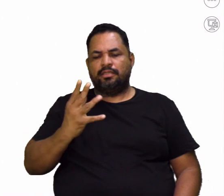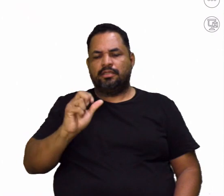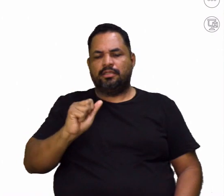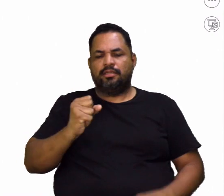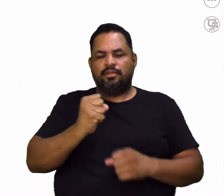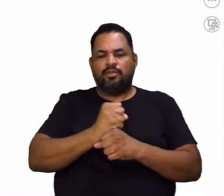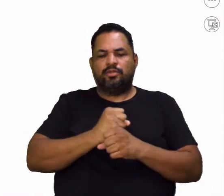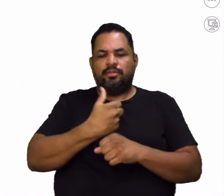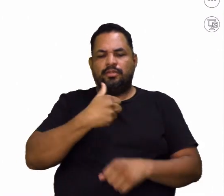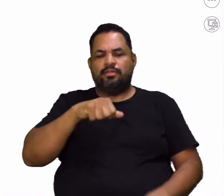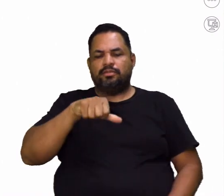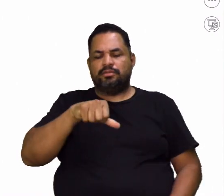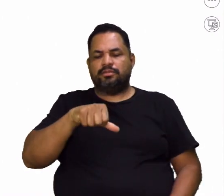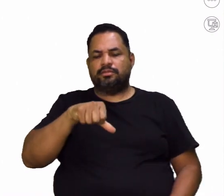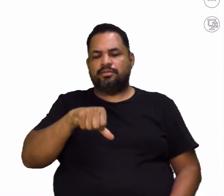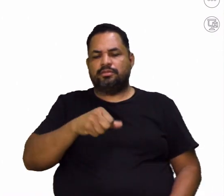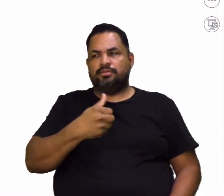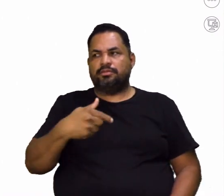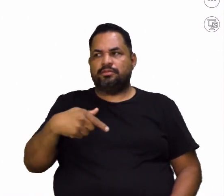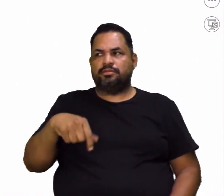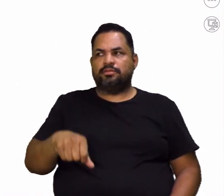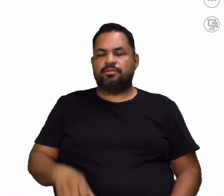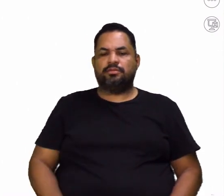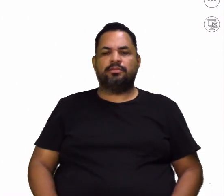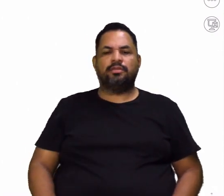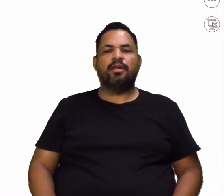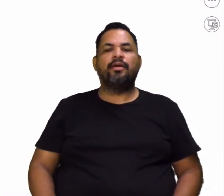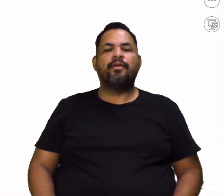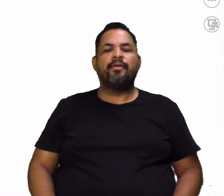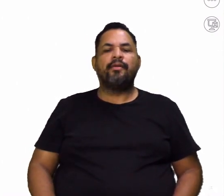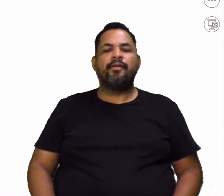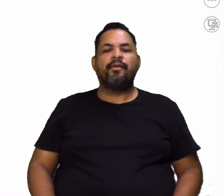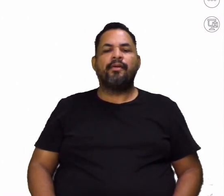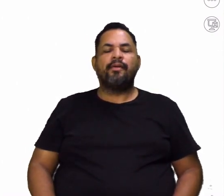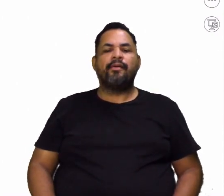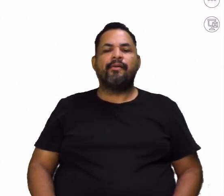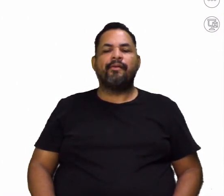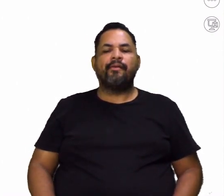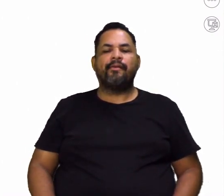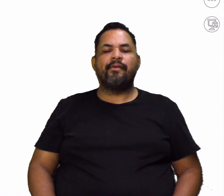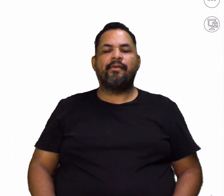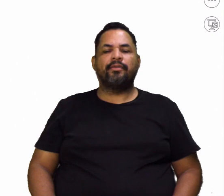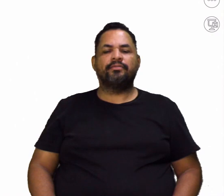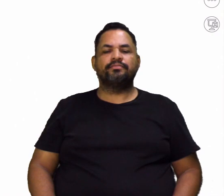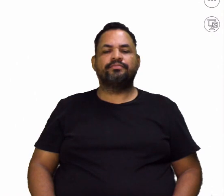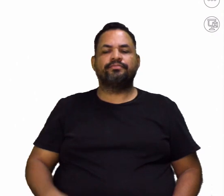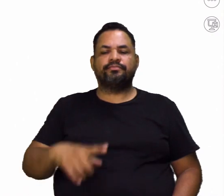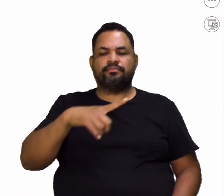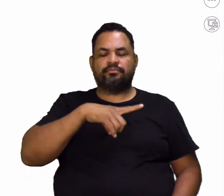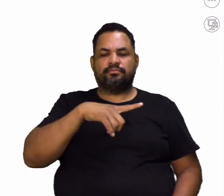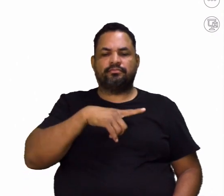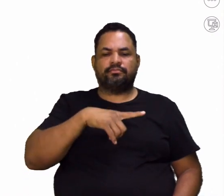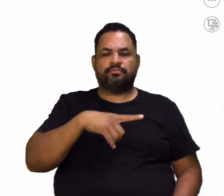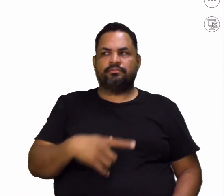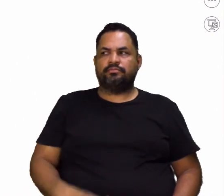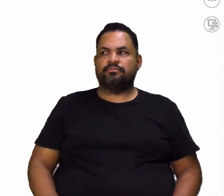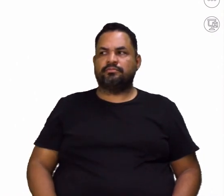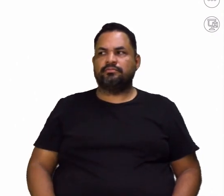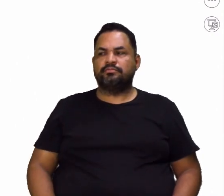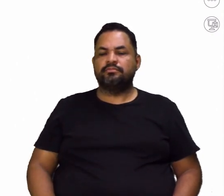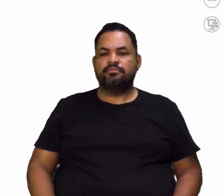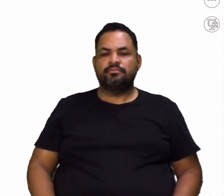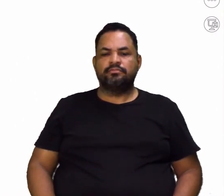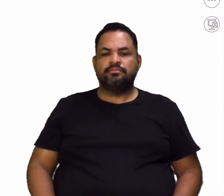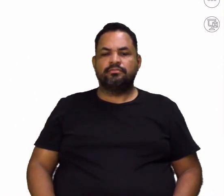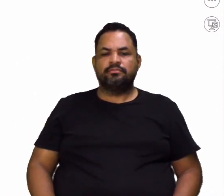obra de Arthur que que nós temos aqui né só que nós vamos